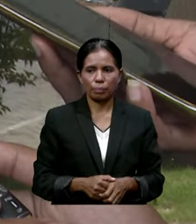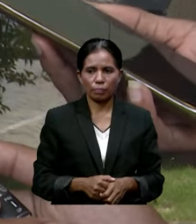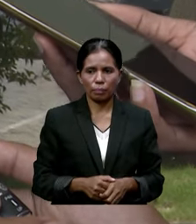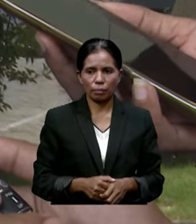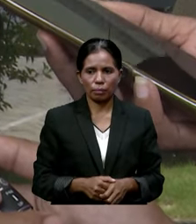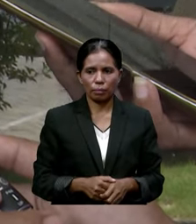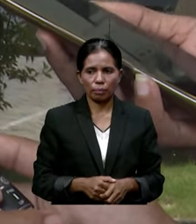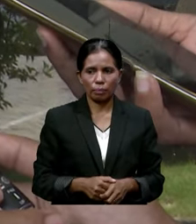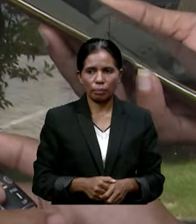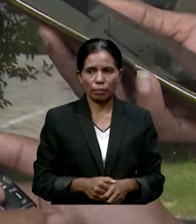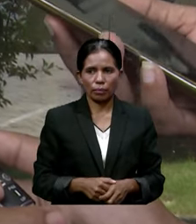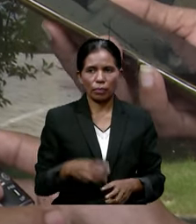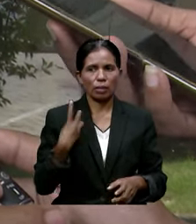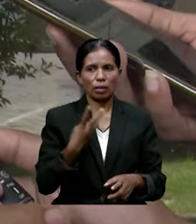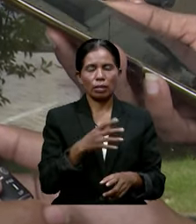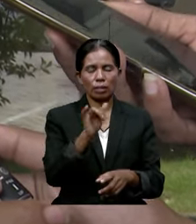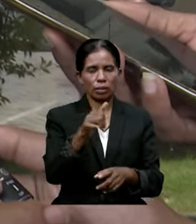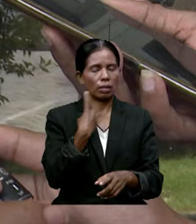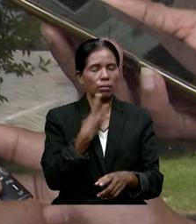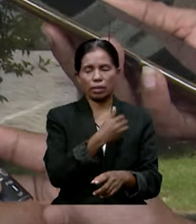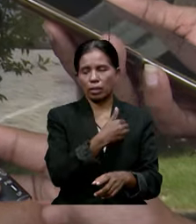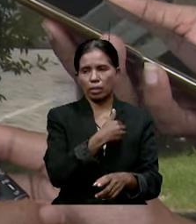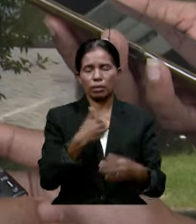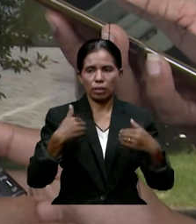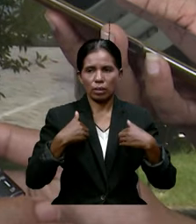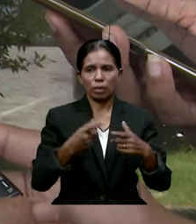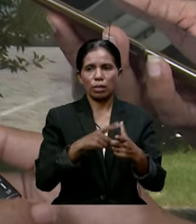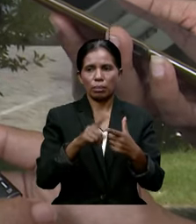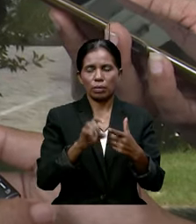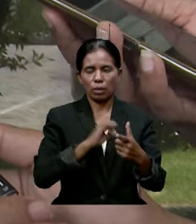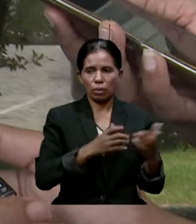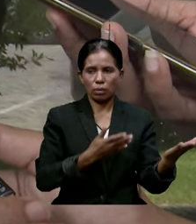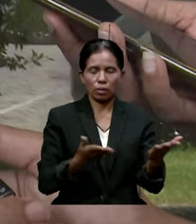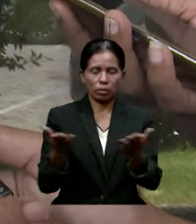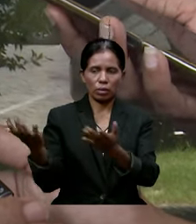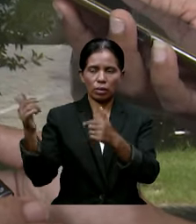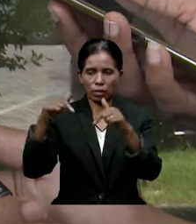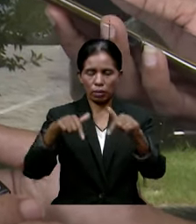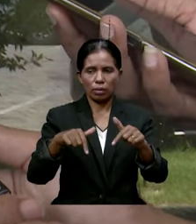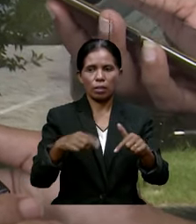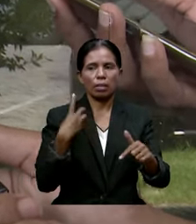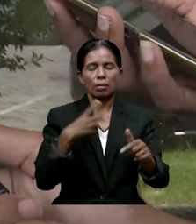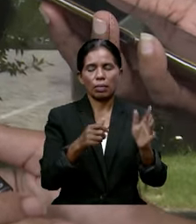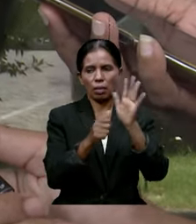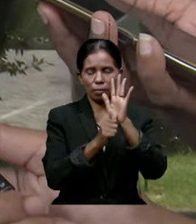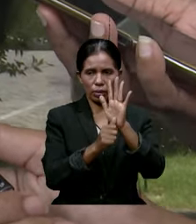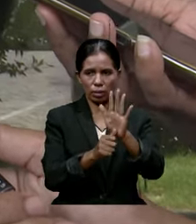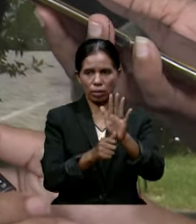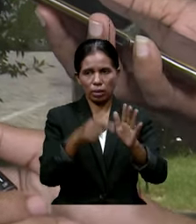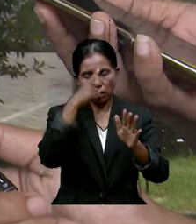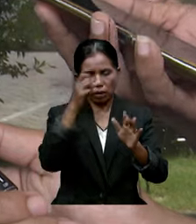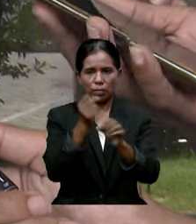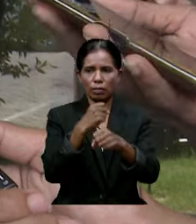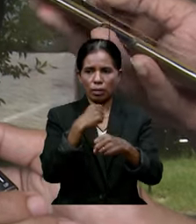Bom, consenso am sidau iha mai be am hakara katene ka usi depois ami hal lori fil fala mai si reunião bancada, depois am si apresenta tamba atu